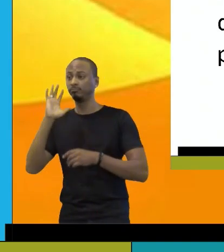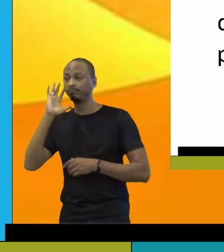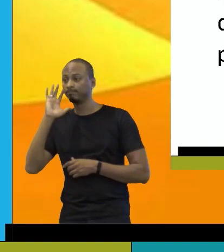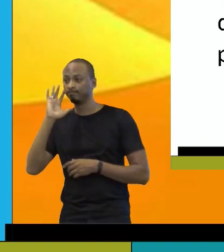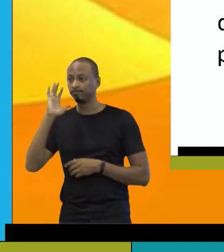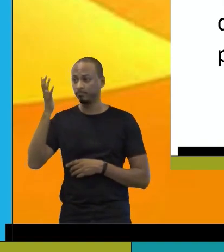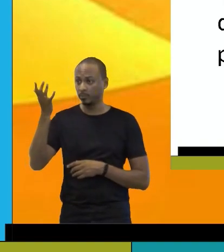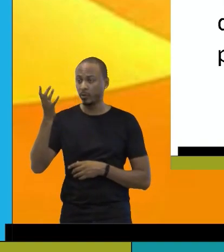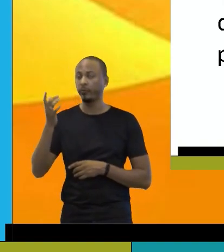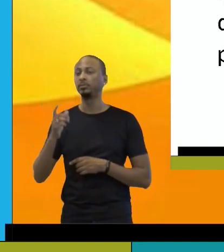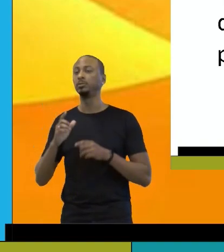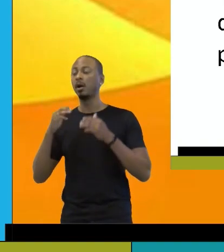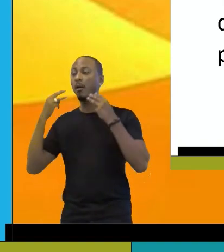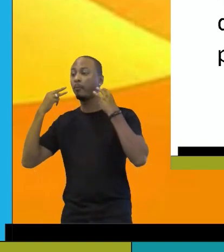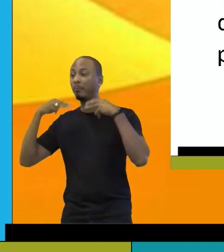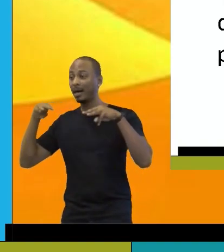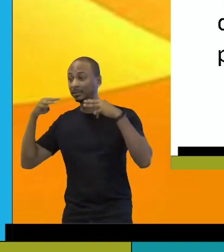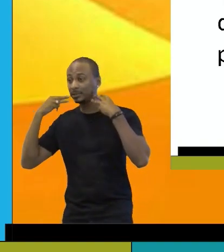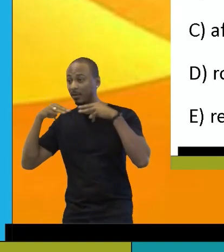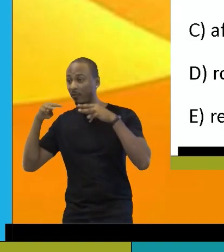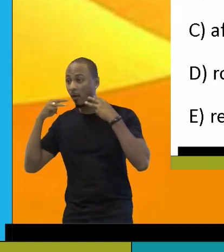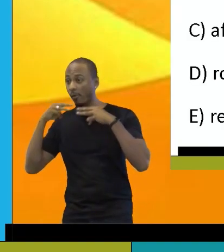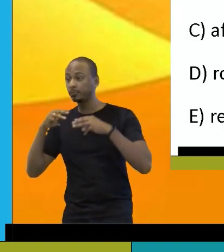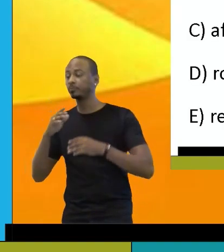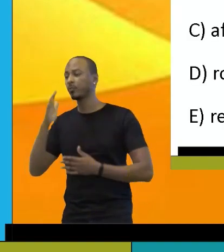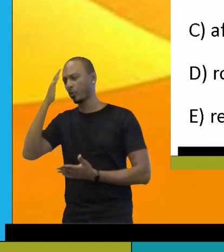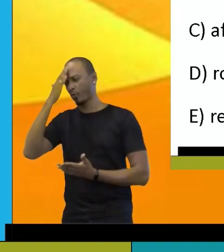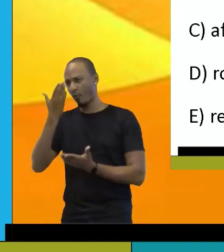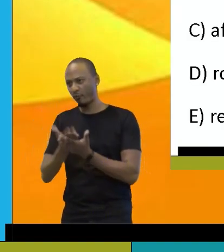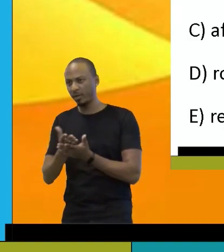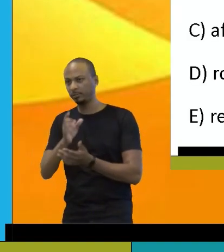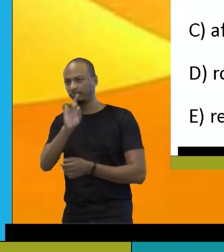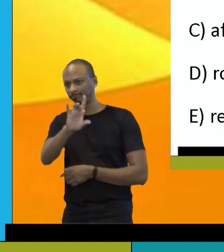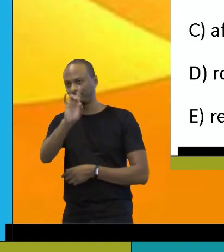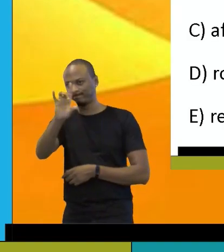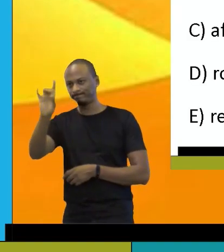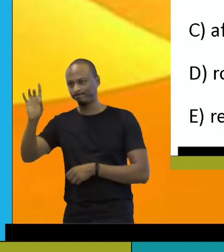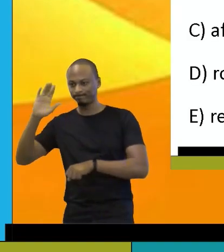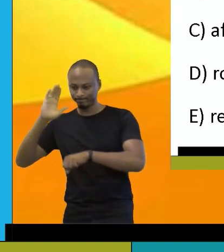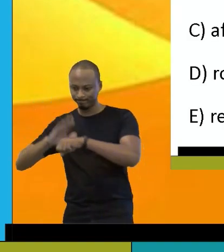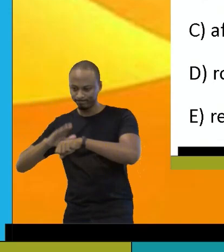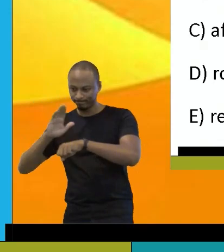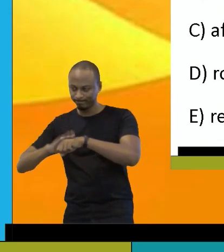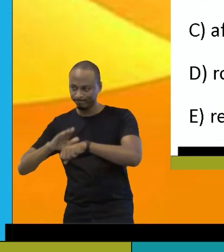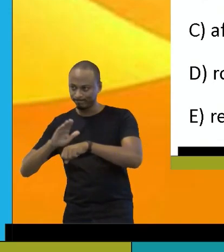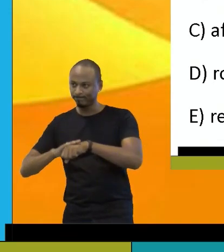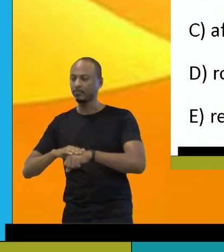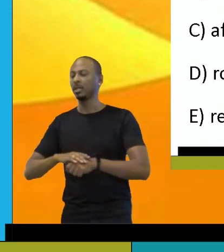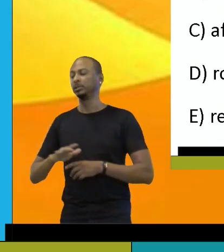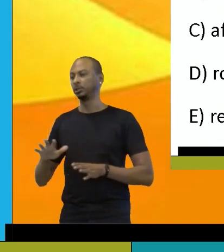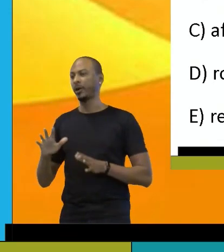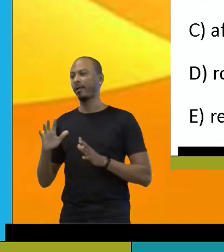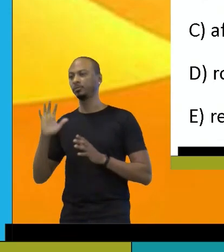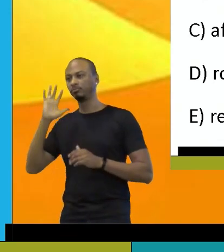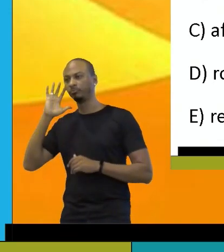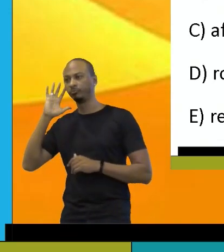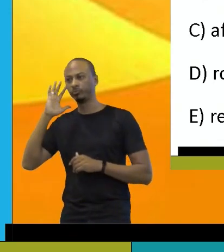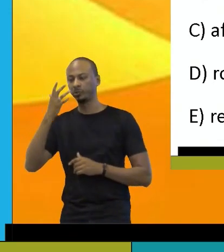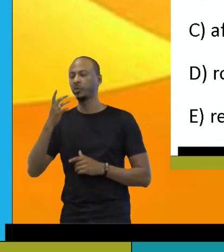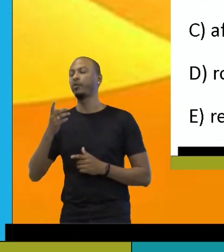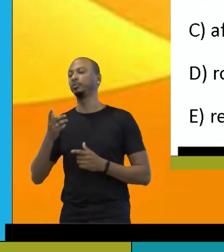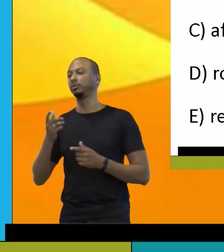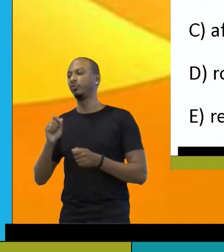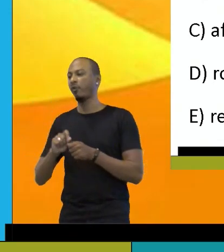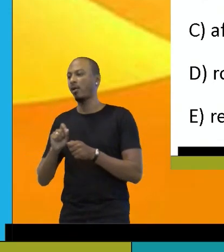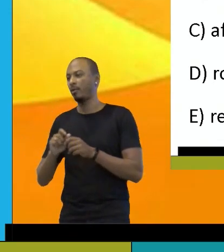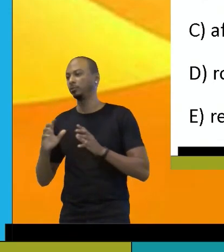Maquiavel confia na autonomia da razão como fundamento da ação humana. O item certo